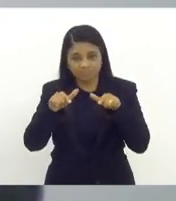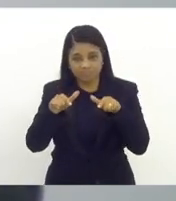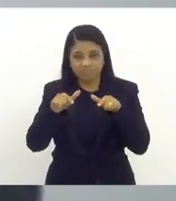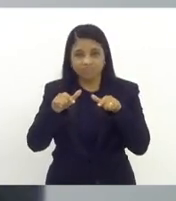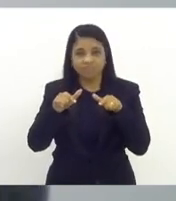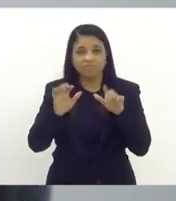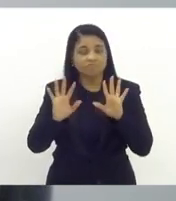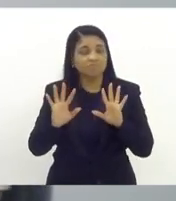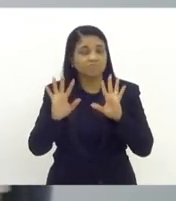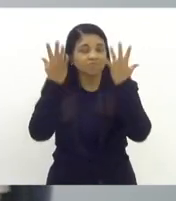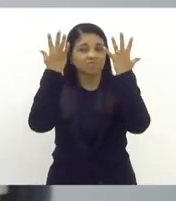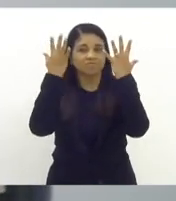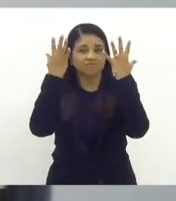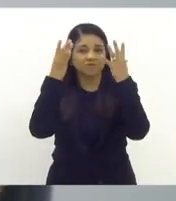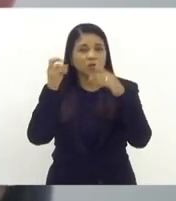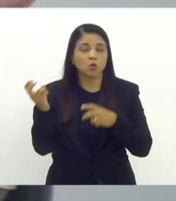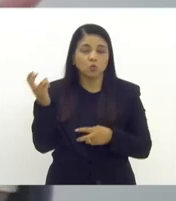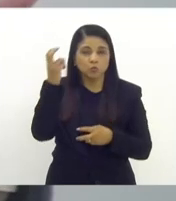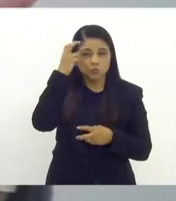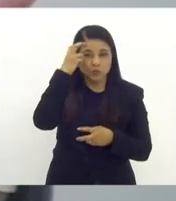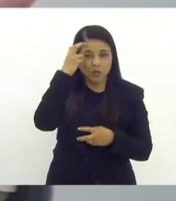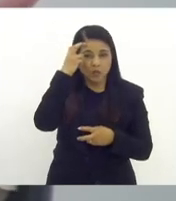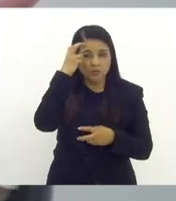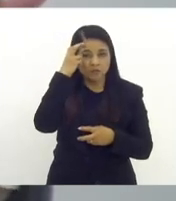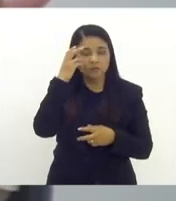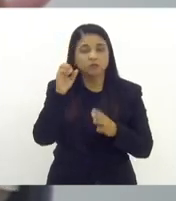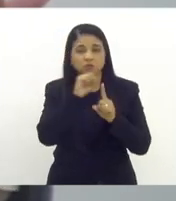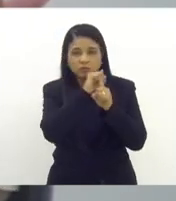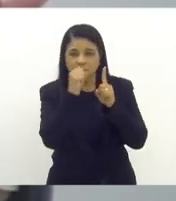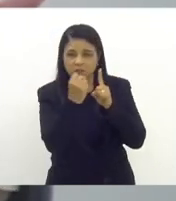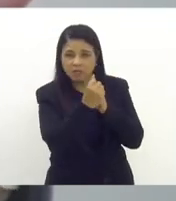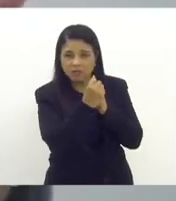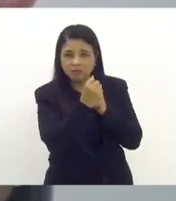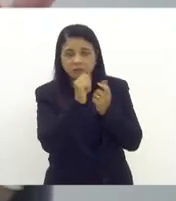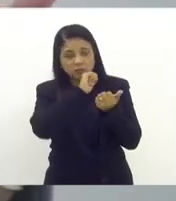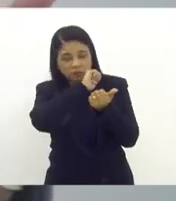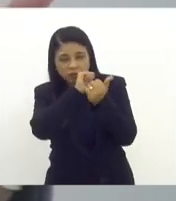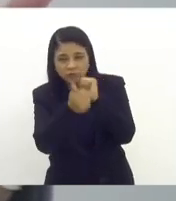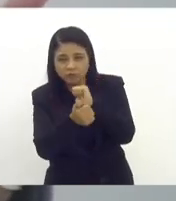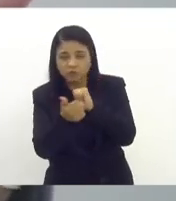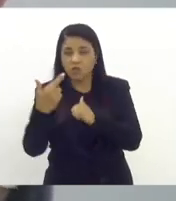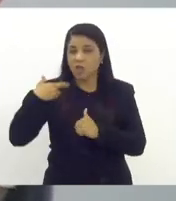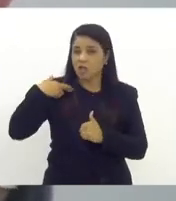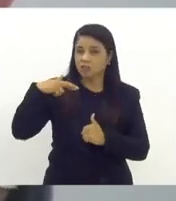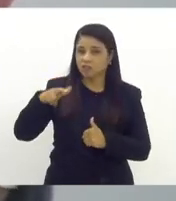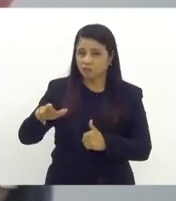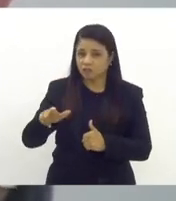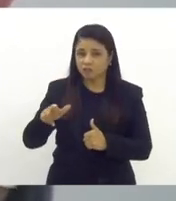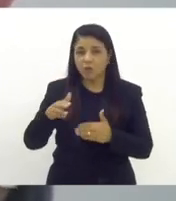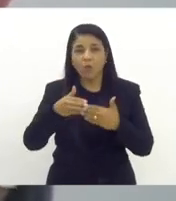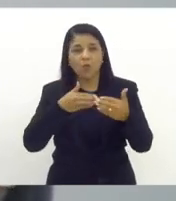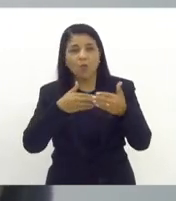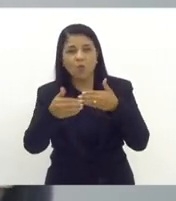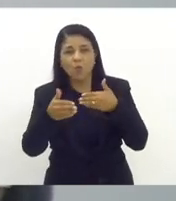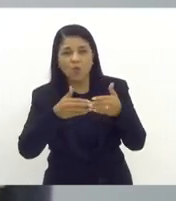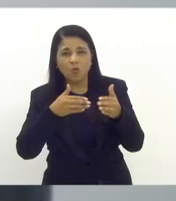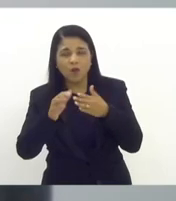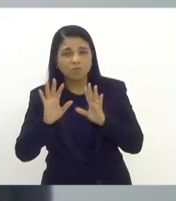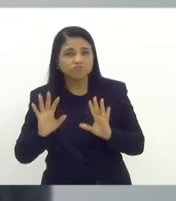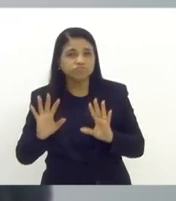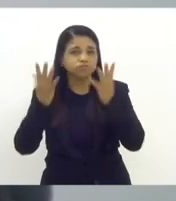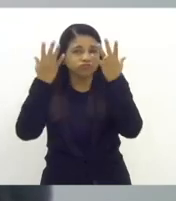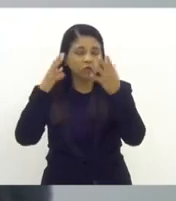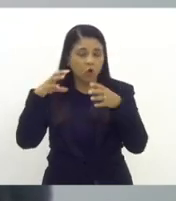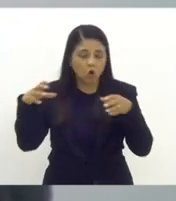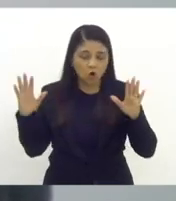a realização de eventos culturais sociais desportivos religiosos e quaisquer outros que promovam